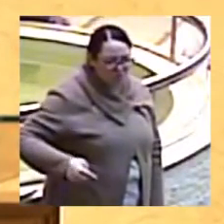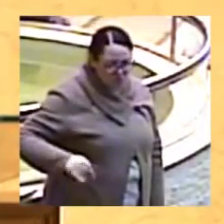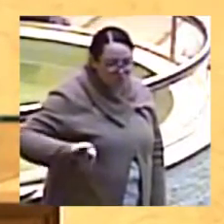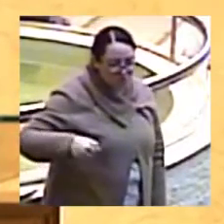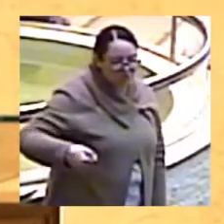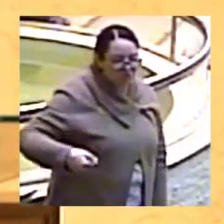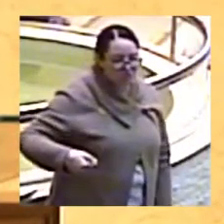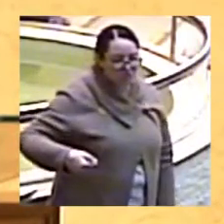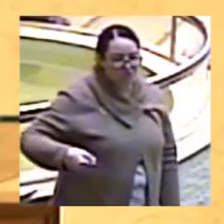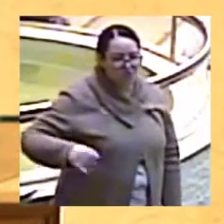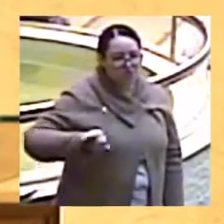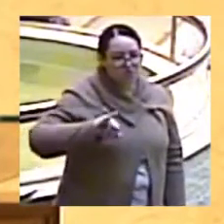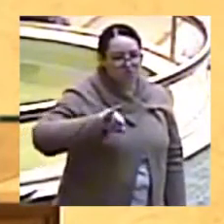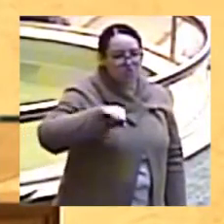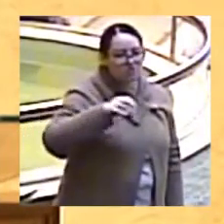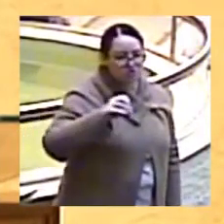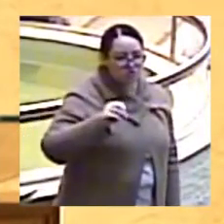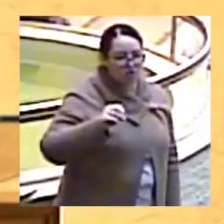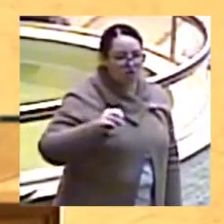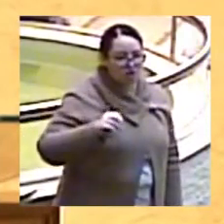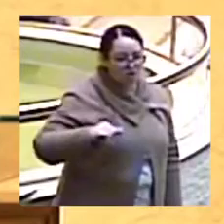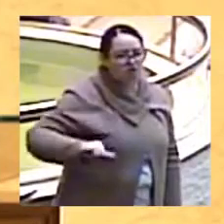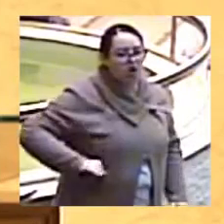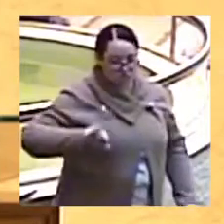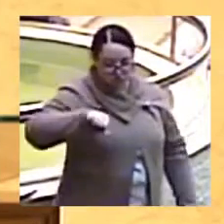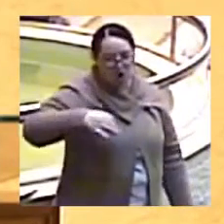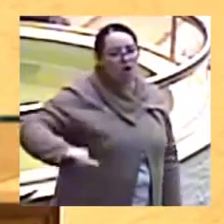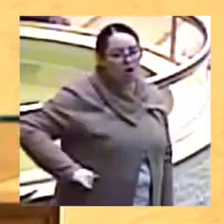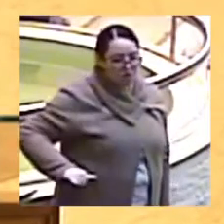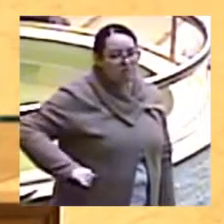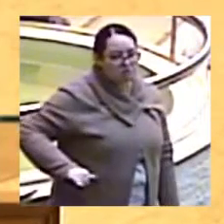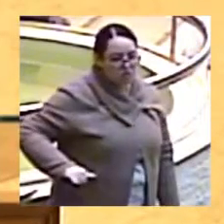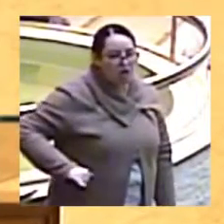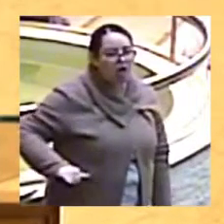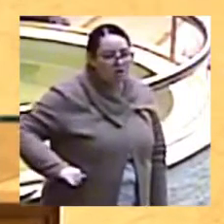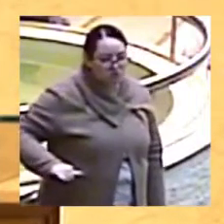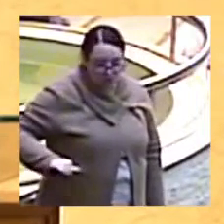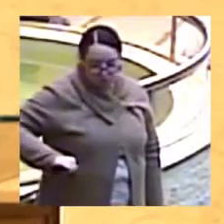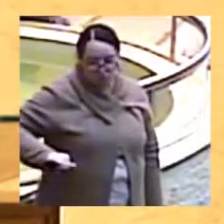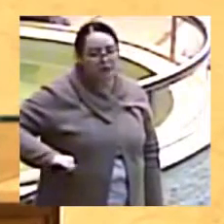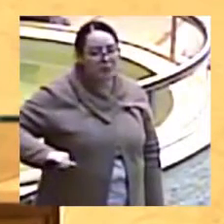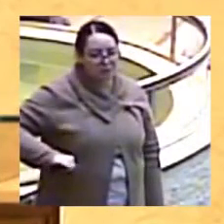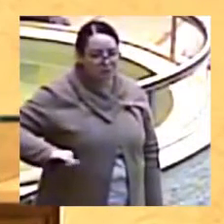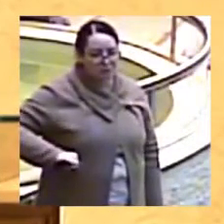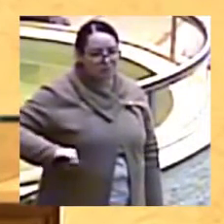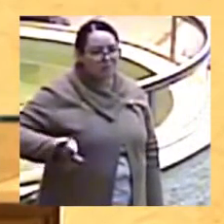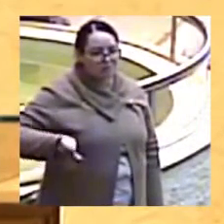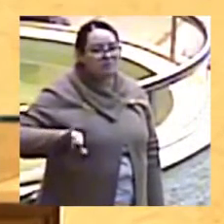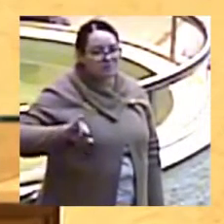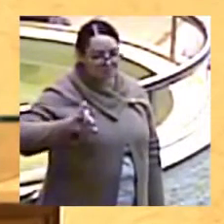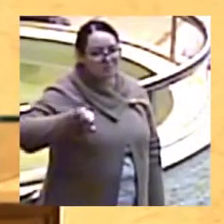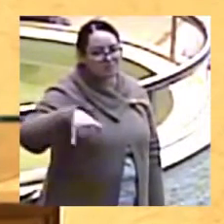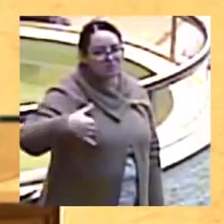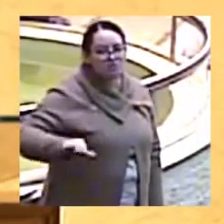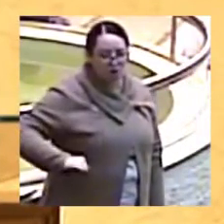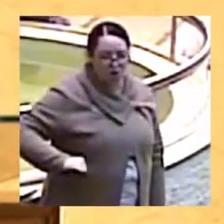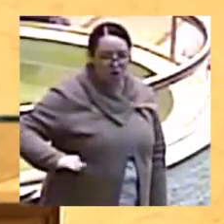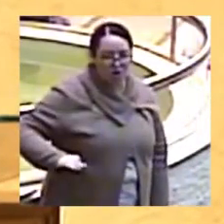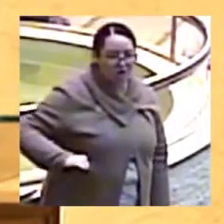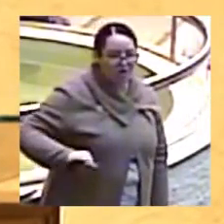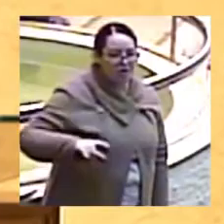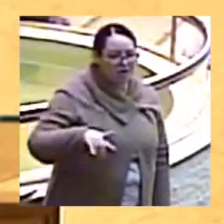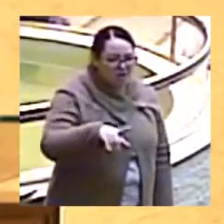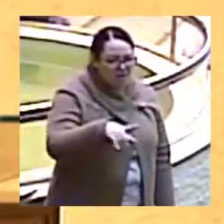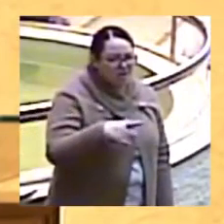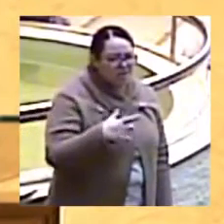projetos fiéis, reais, ou não, mas Deus conhece, todas as coisas, então, todo o direcionamento, de Deus, é um direcionamento, correto,